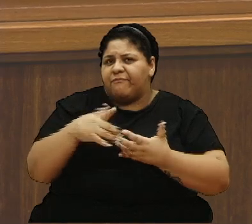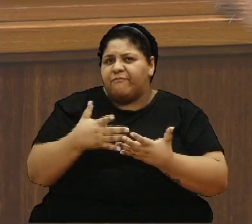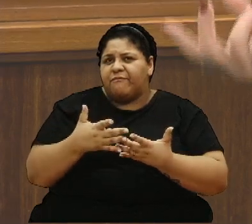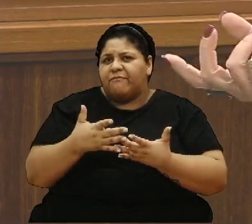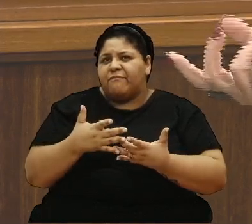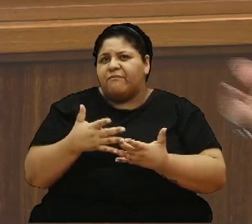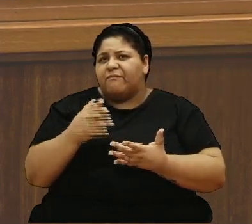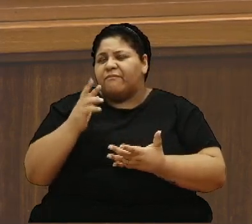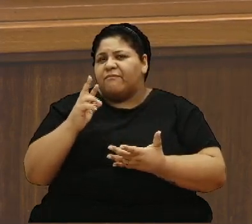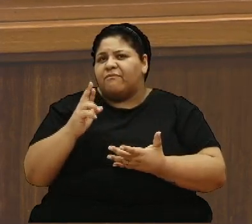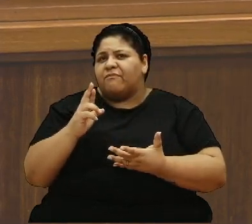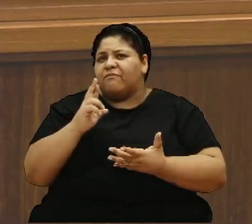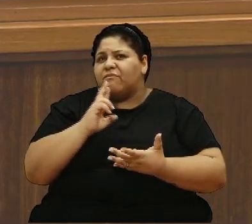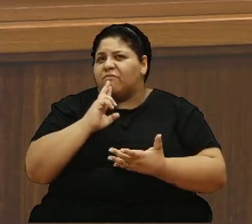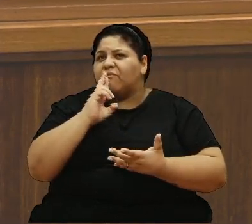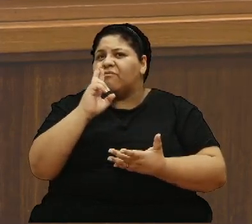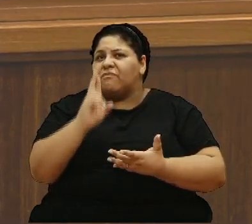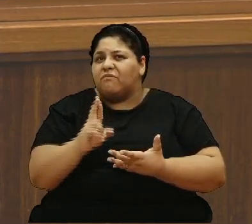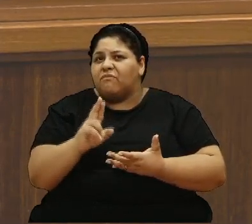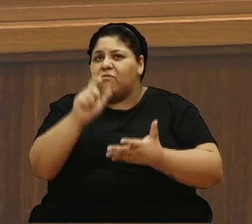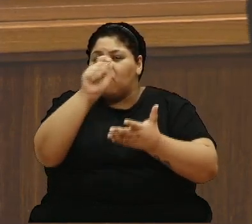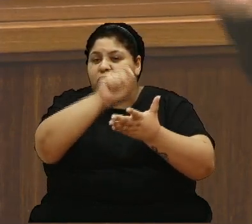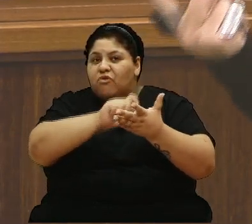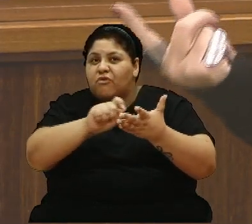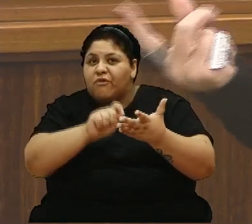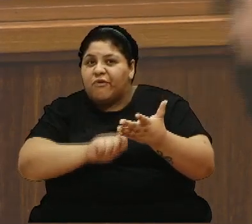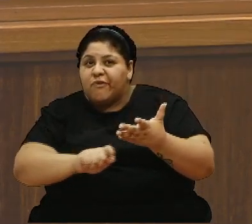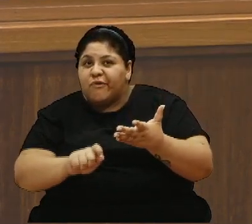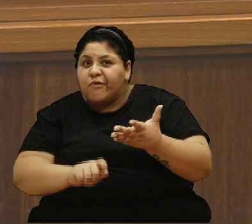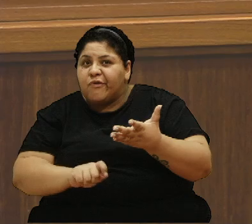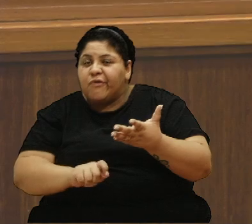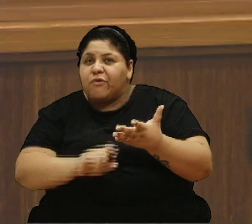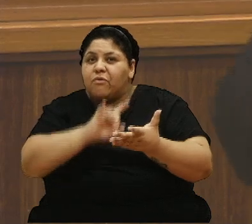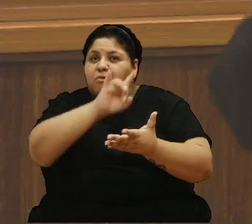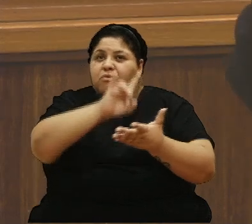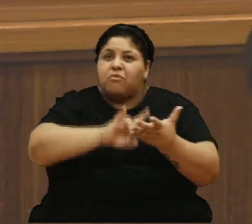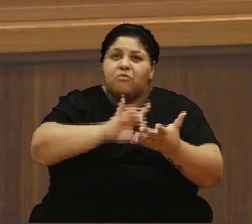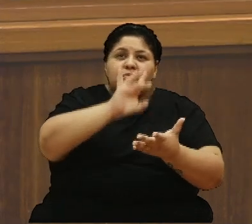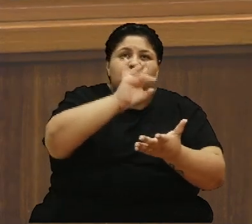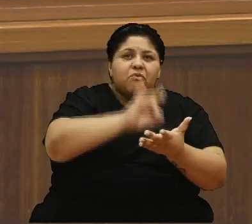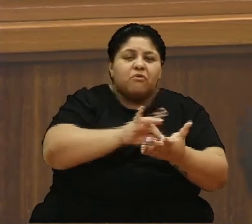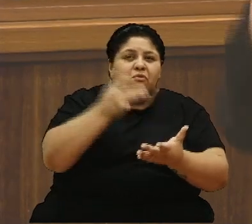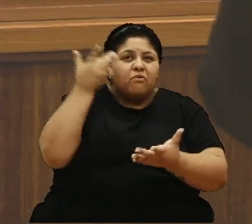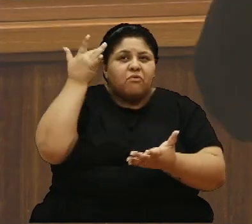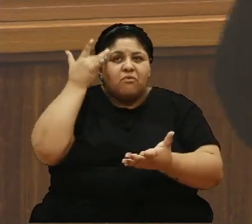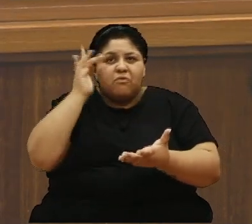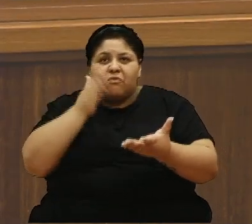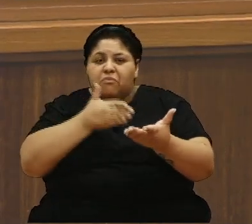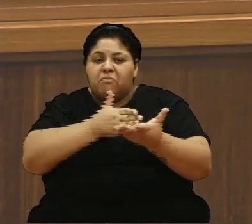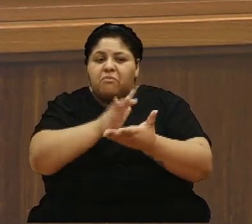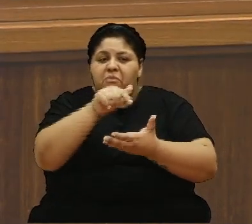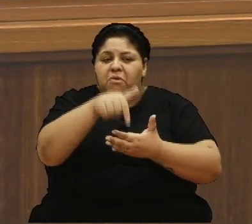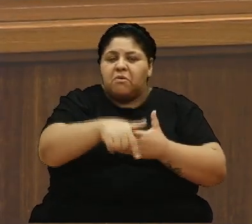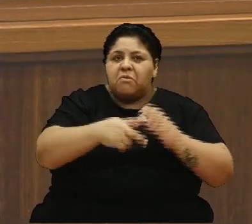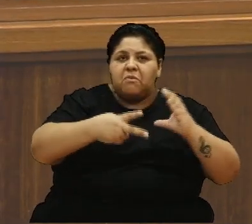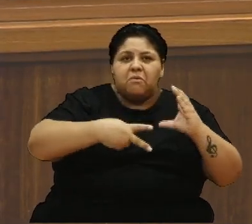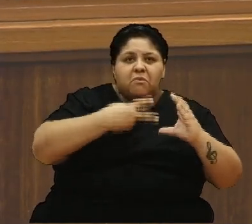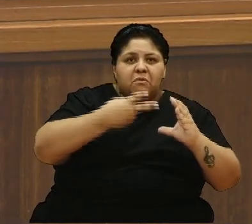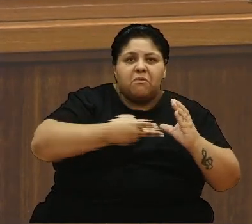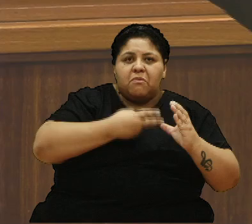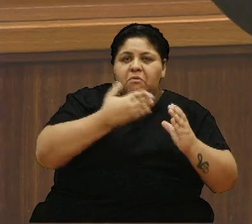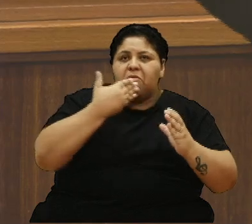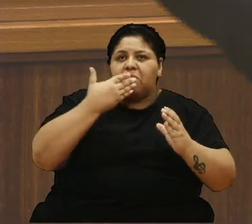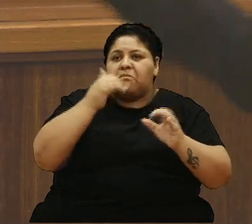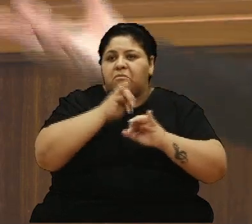e responderemos por escrito, mediante ofício. Eu não sei se ele quer que seja aprovado aqui na Câmara um ofício, um